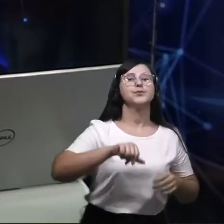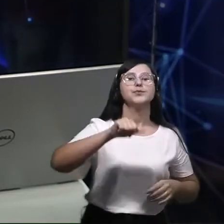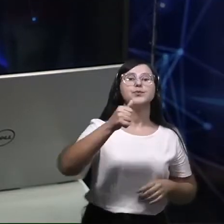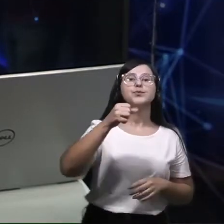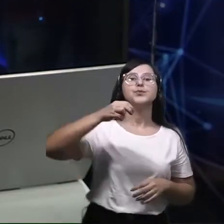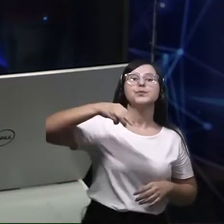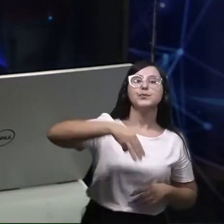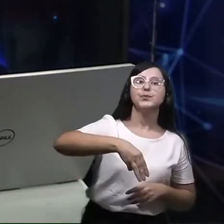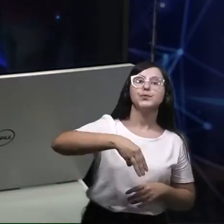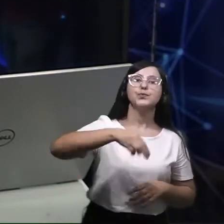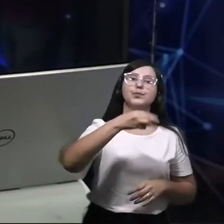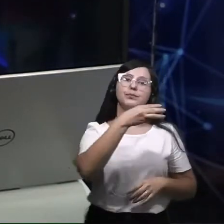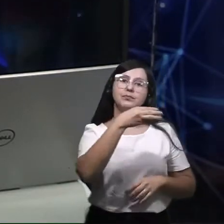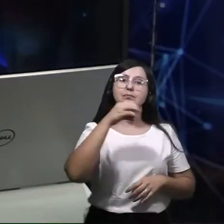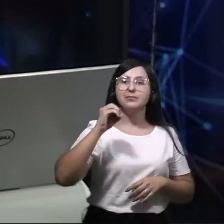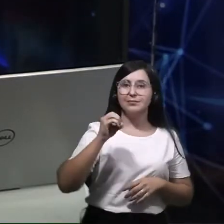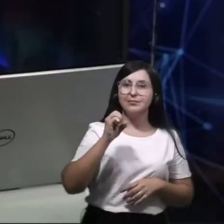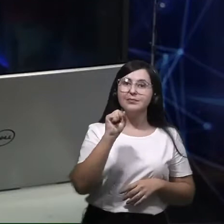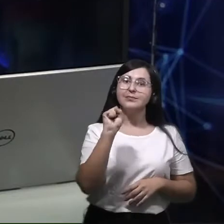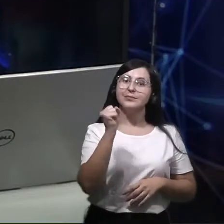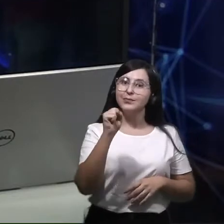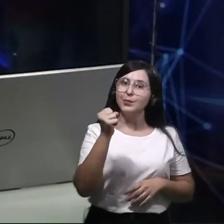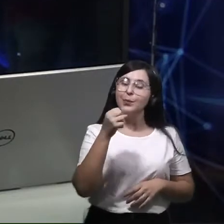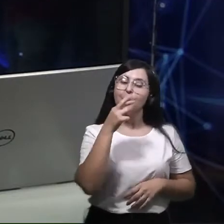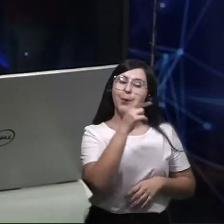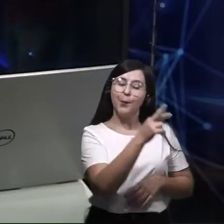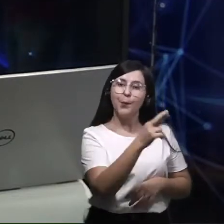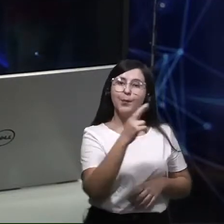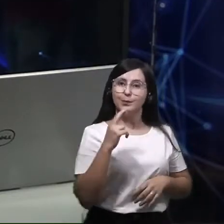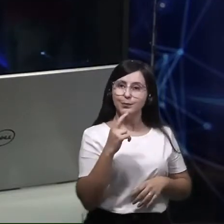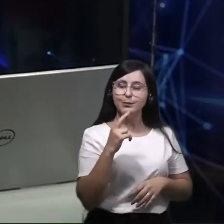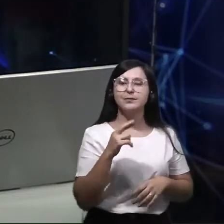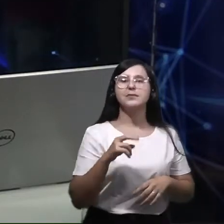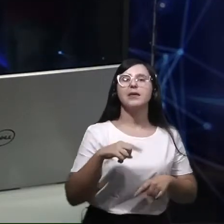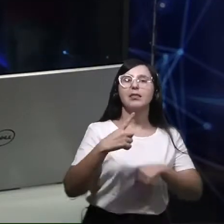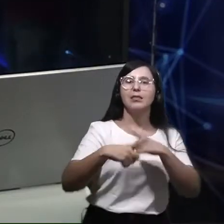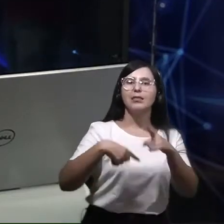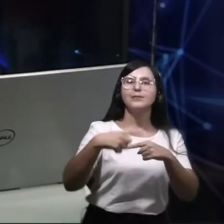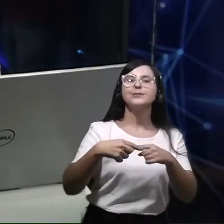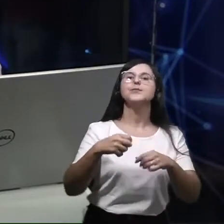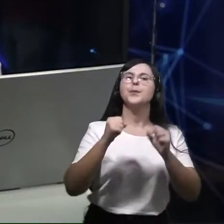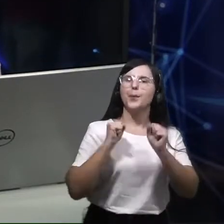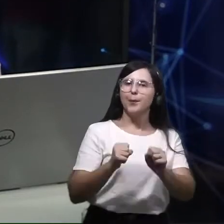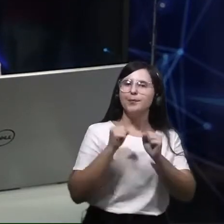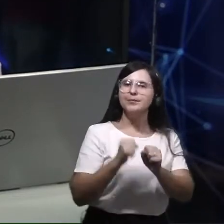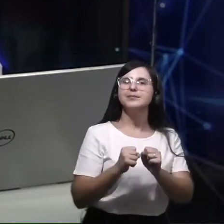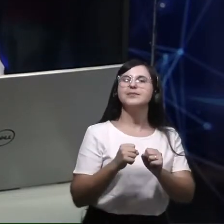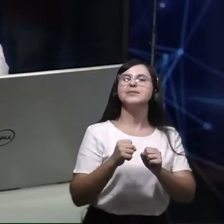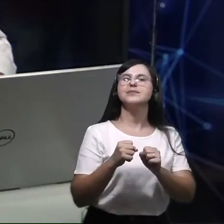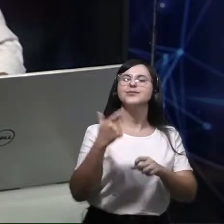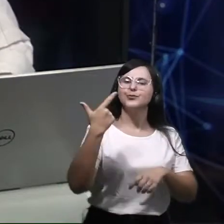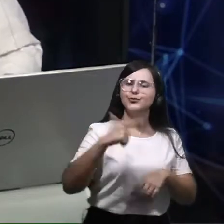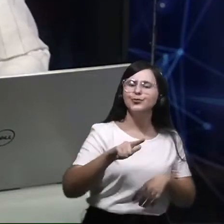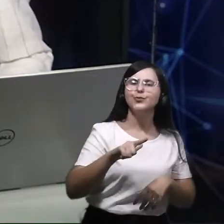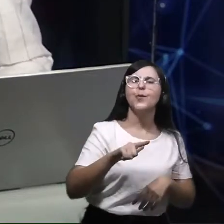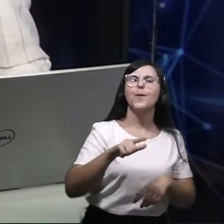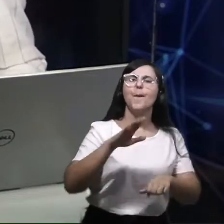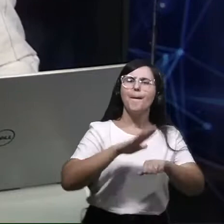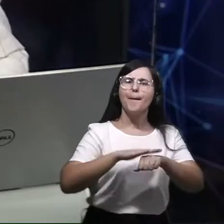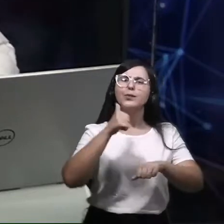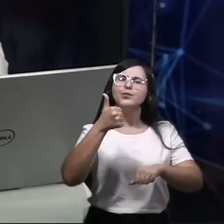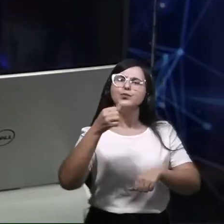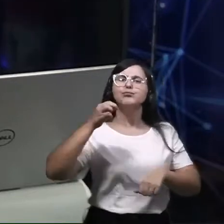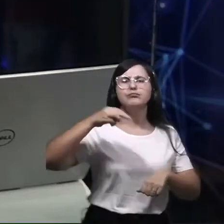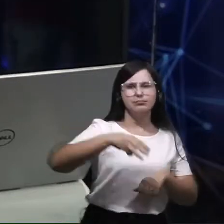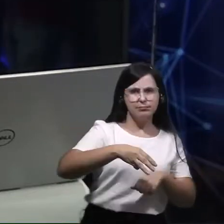1 minuto e 30 segundos para a resposta, e aí temos 1 minuto para a réplica e 1 minuto para a tréplica, tá certo? Eu vou repetindo esse tempo